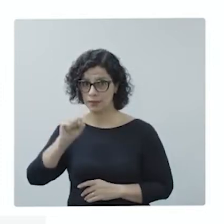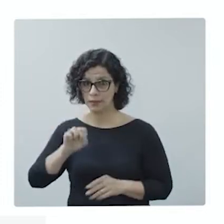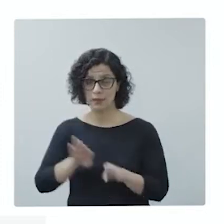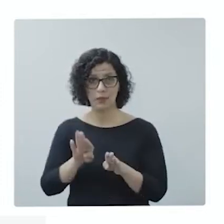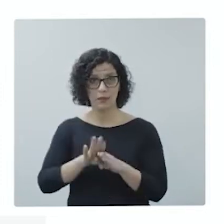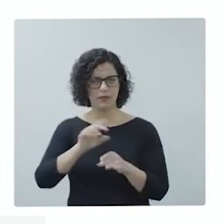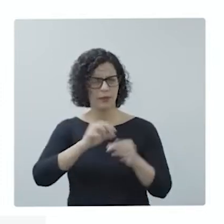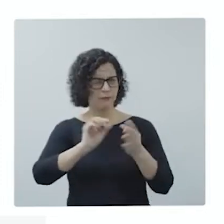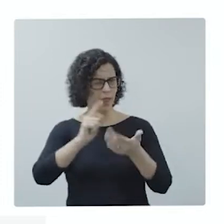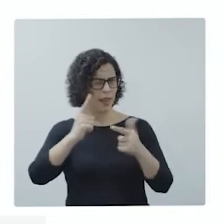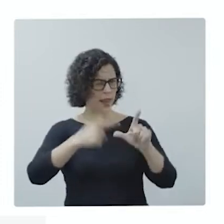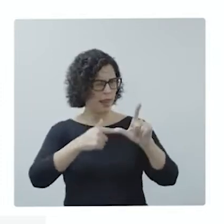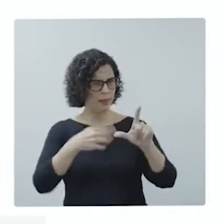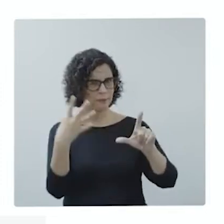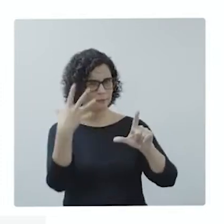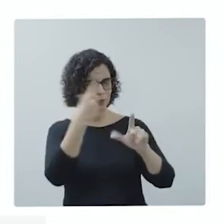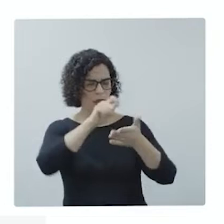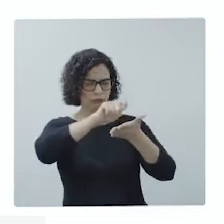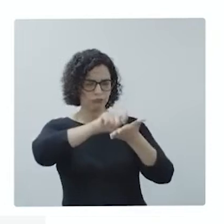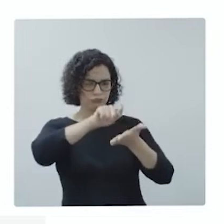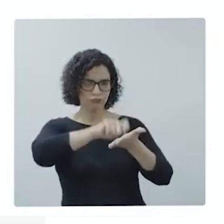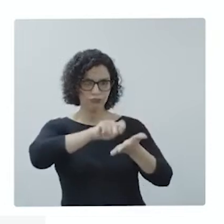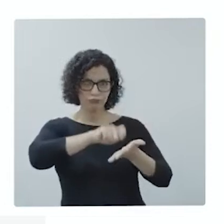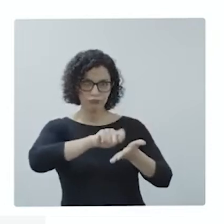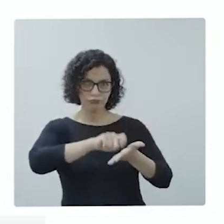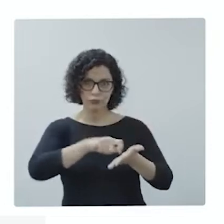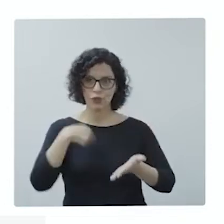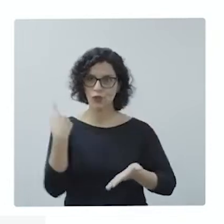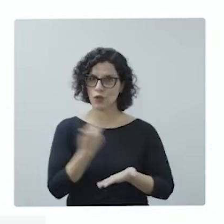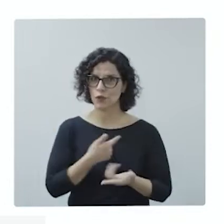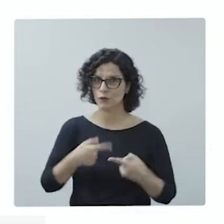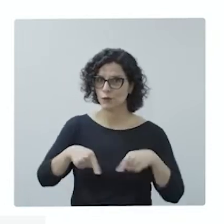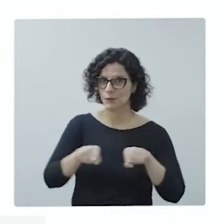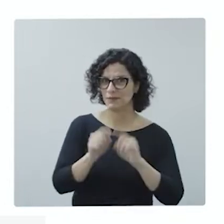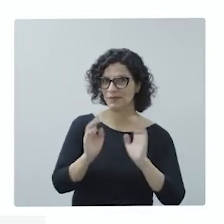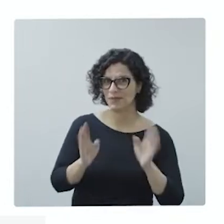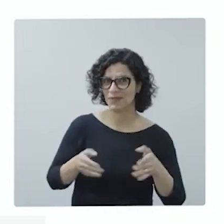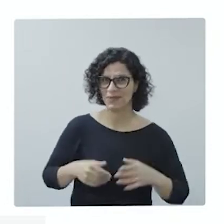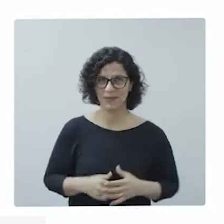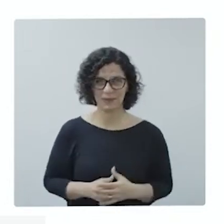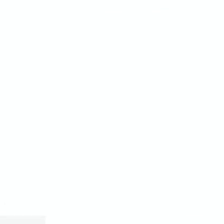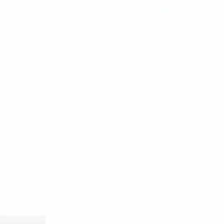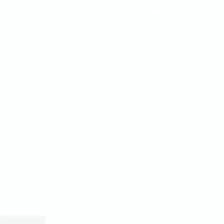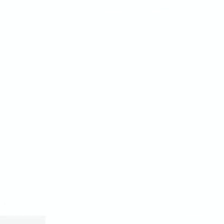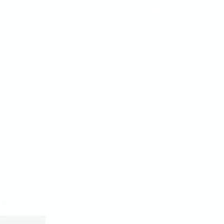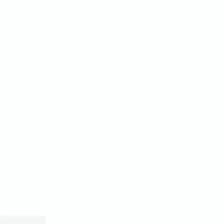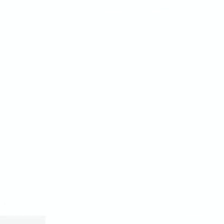hora de caprichar nessa letra que nós logo voltamos.